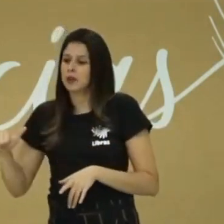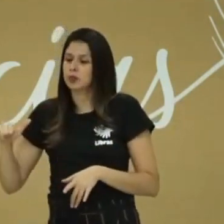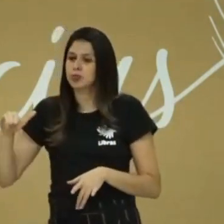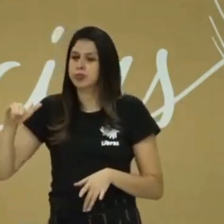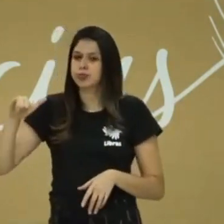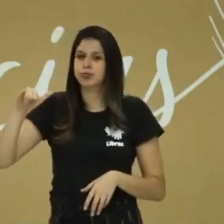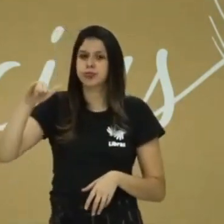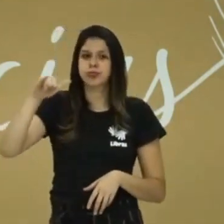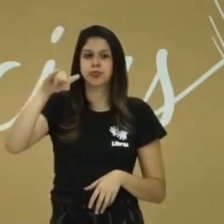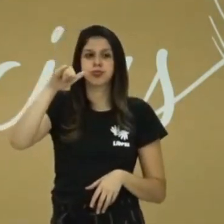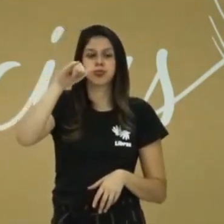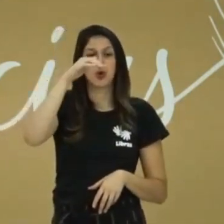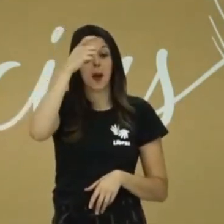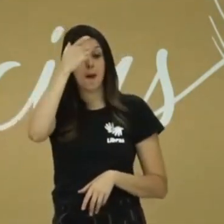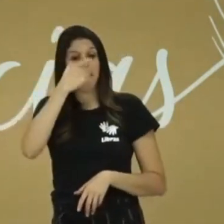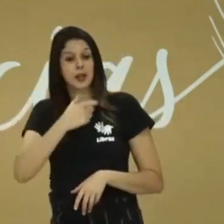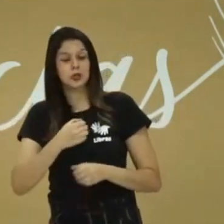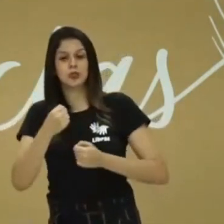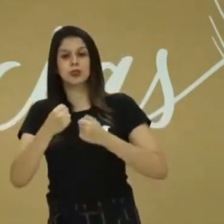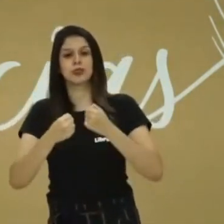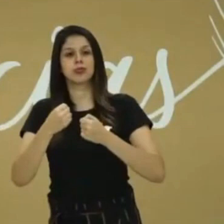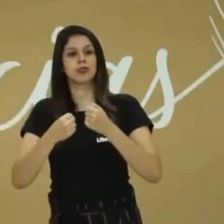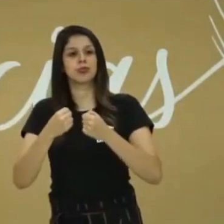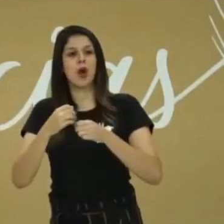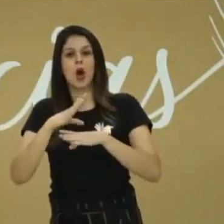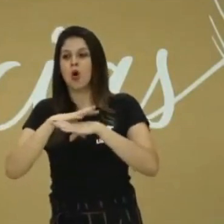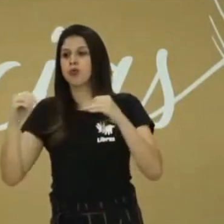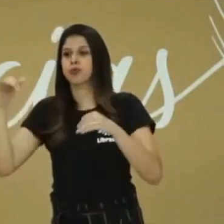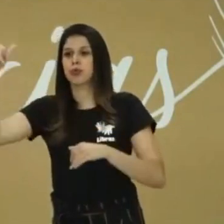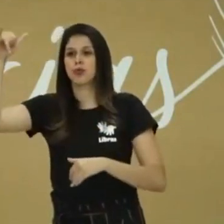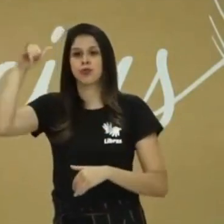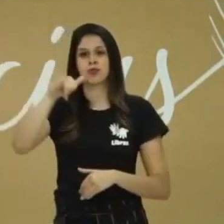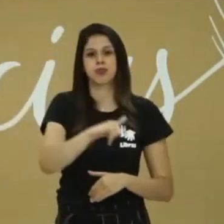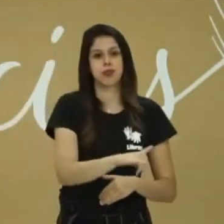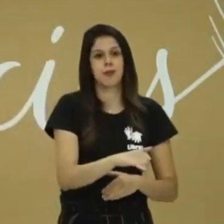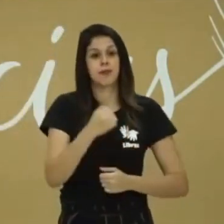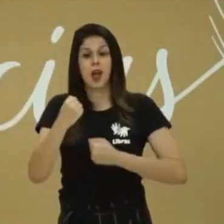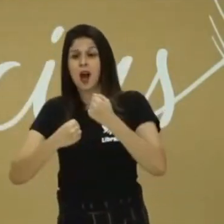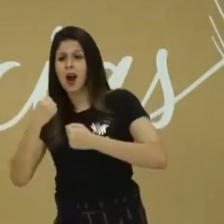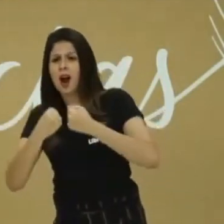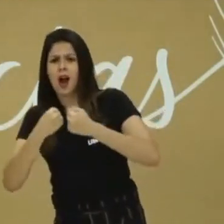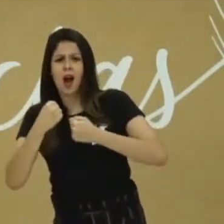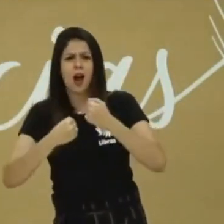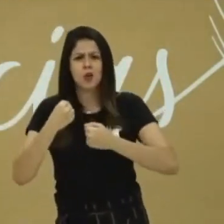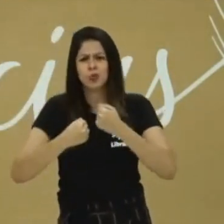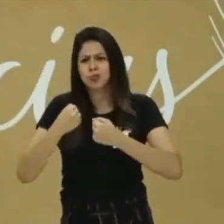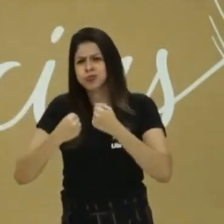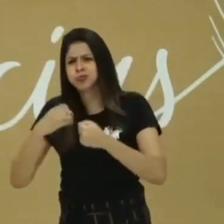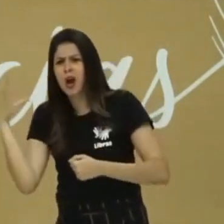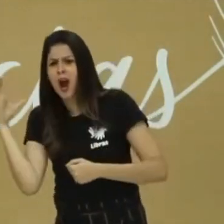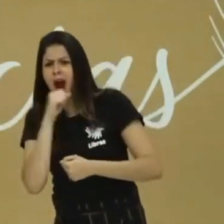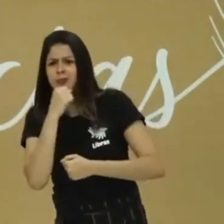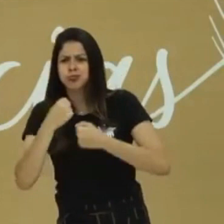guiados pilotados por pessoas que são arrebatadas carros em alta velocidade estarão sendo guiados por